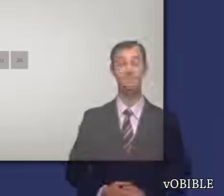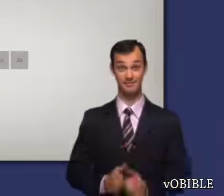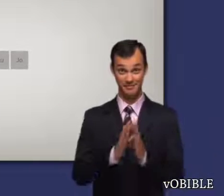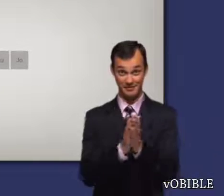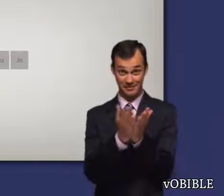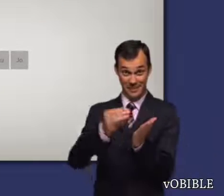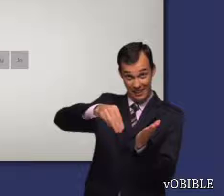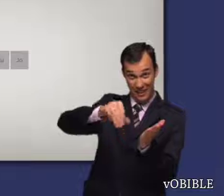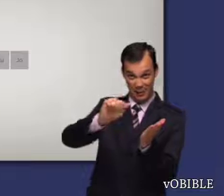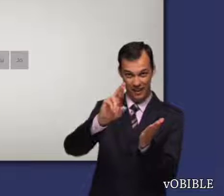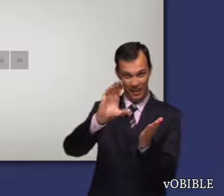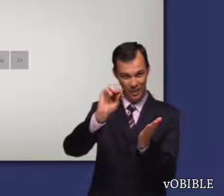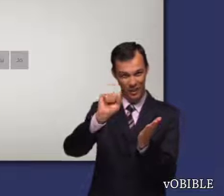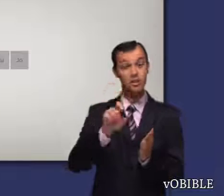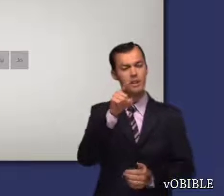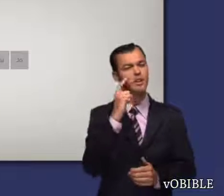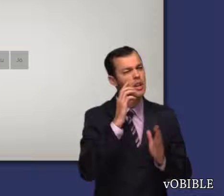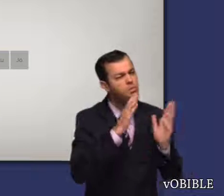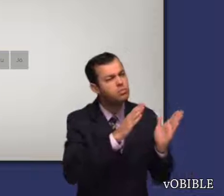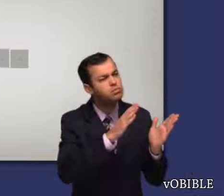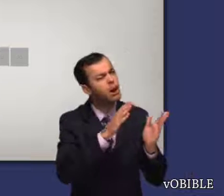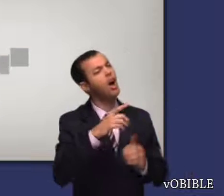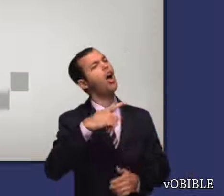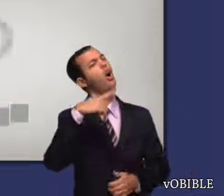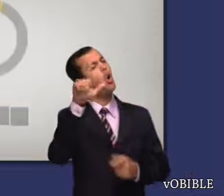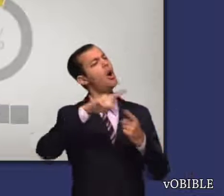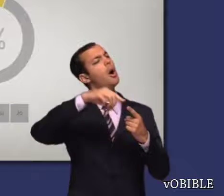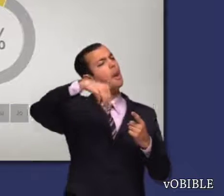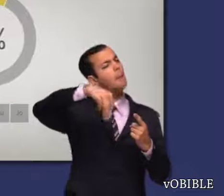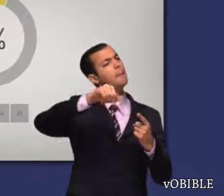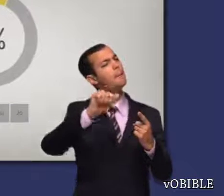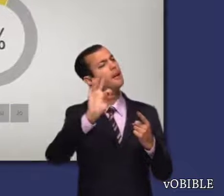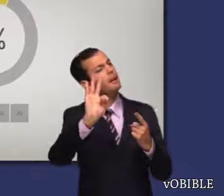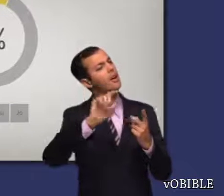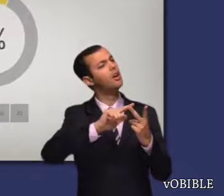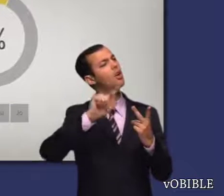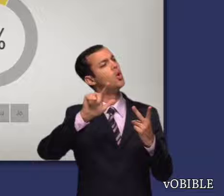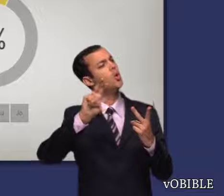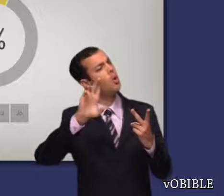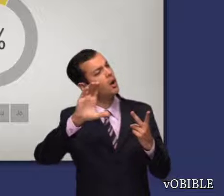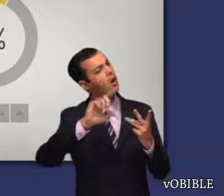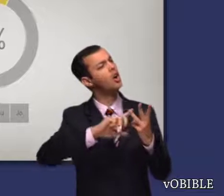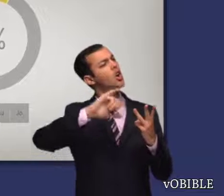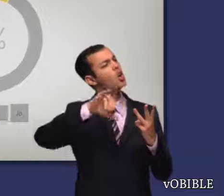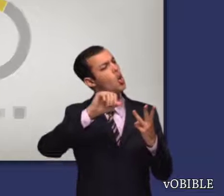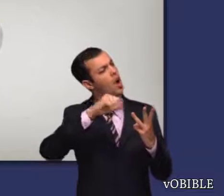Quase tudo o que Marcos escreveu aparece nos outros evangelhos, mas ele conta detalhes que mais ninguém